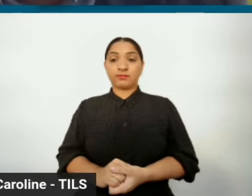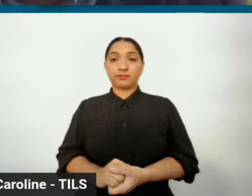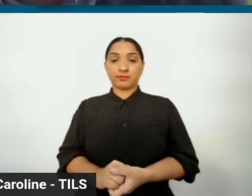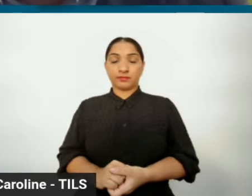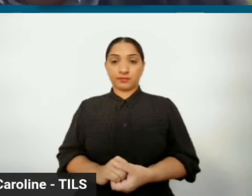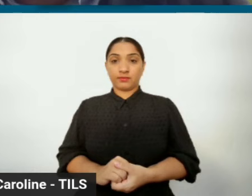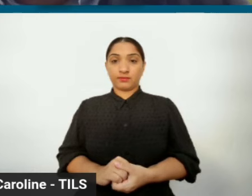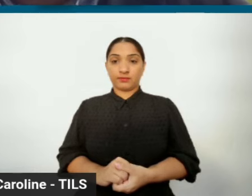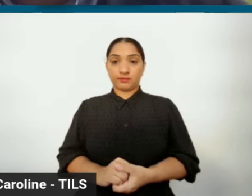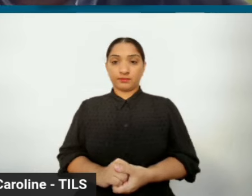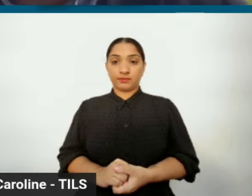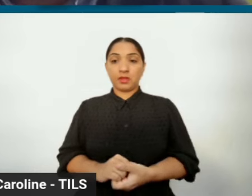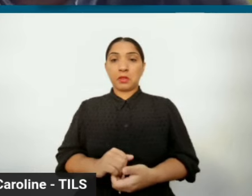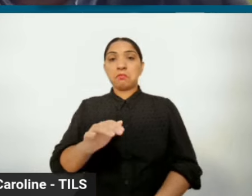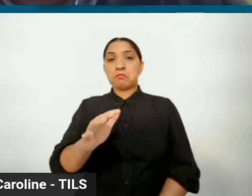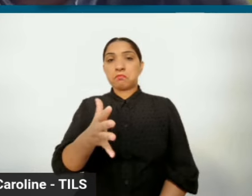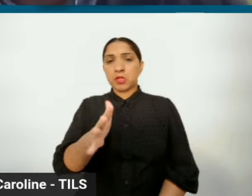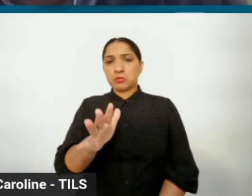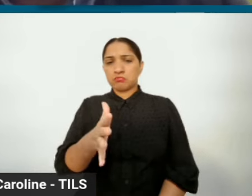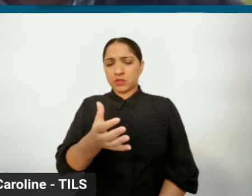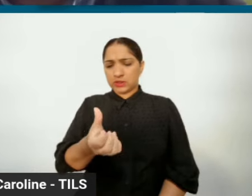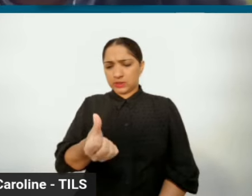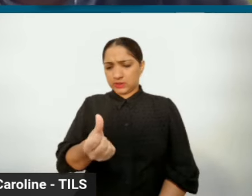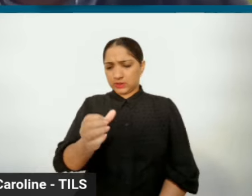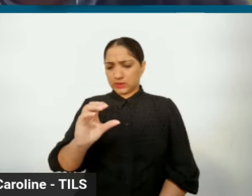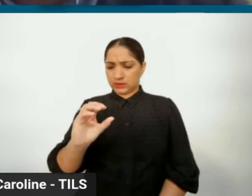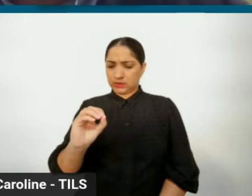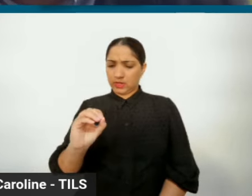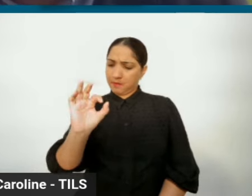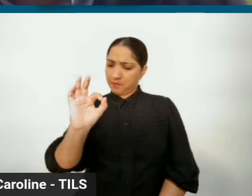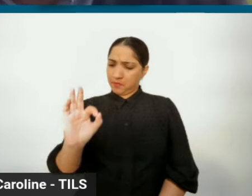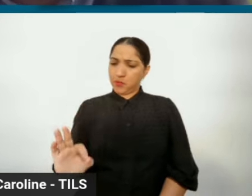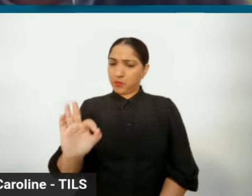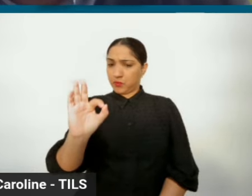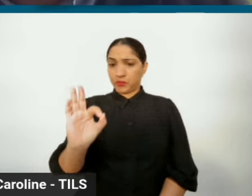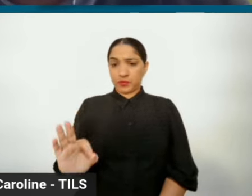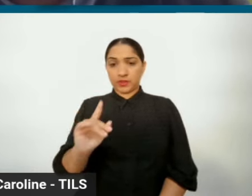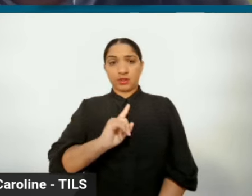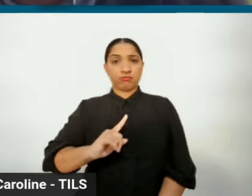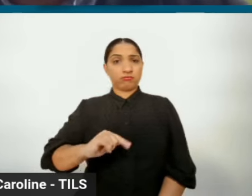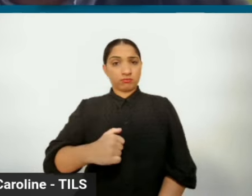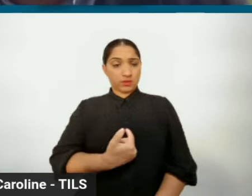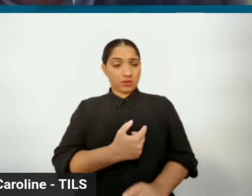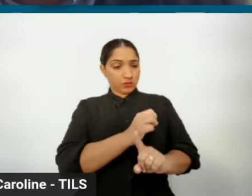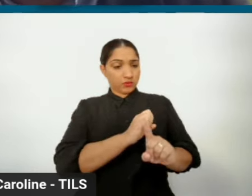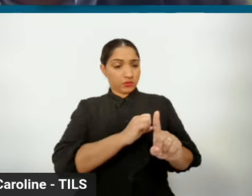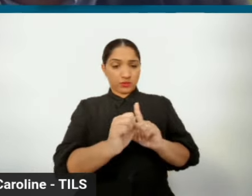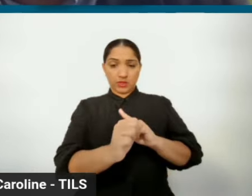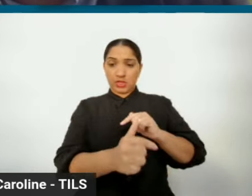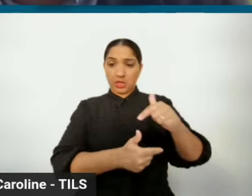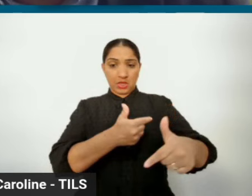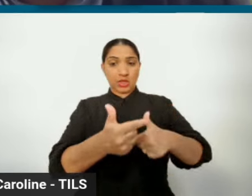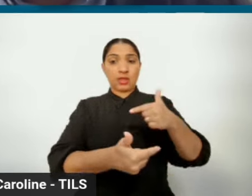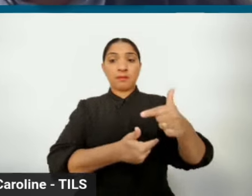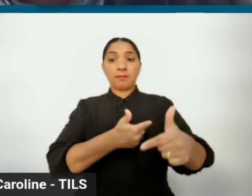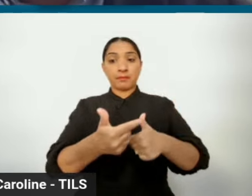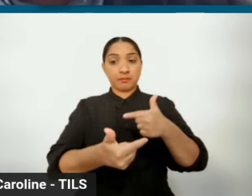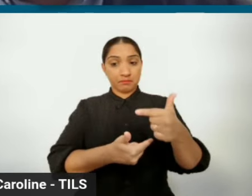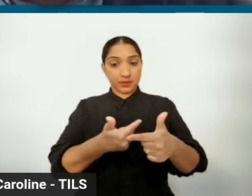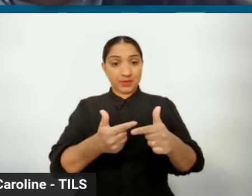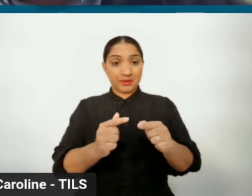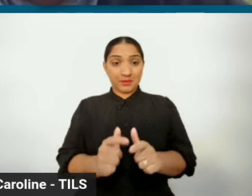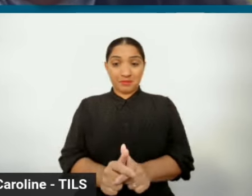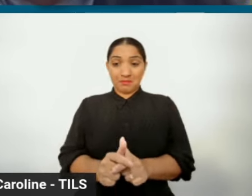numa média de 60% da sociedade aí, regularmente empregada, né? Mais da